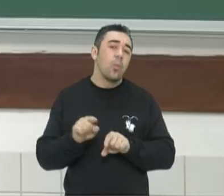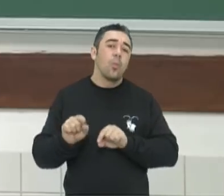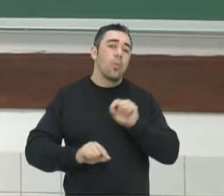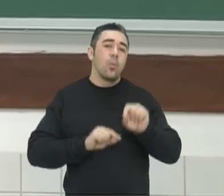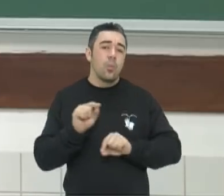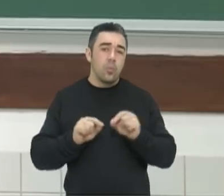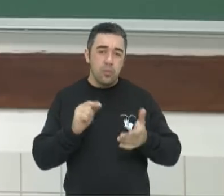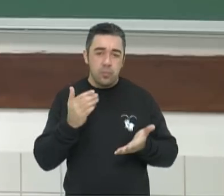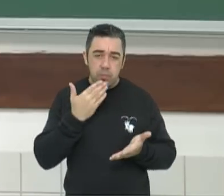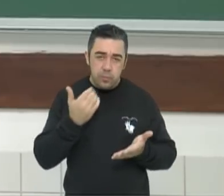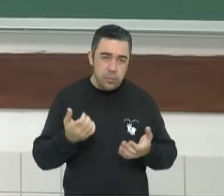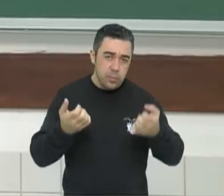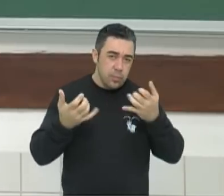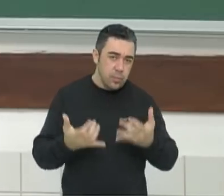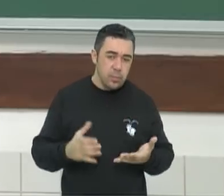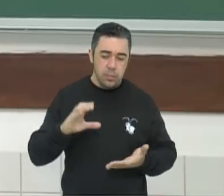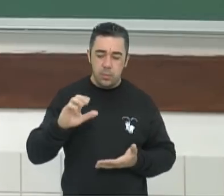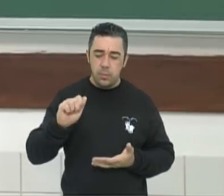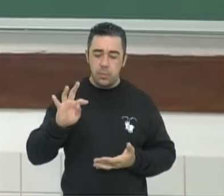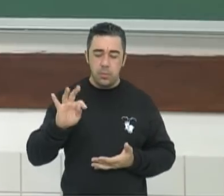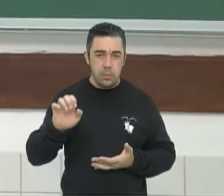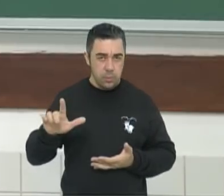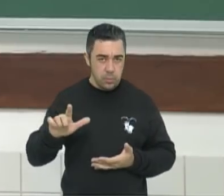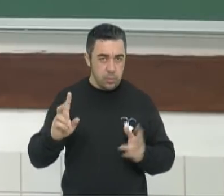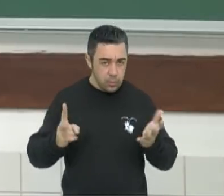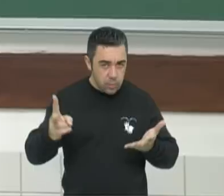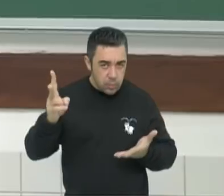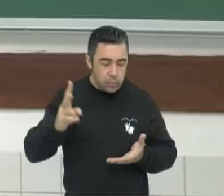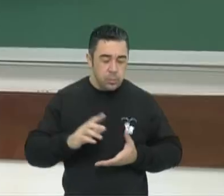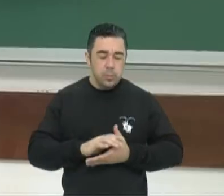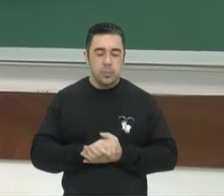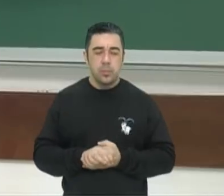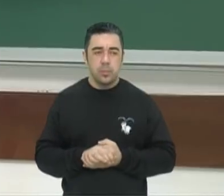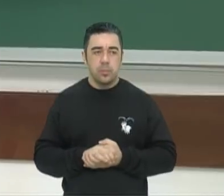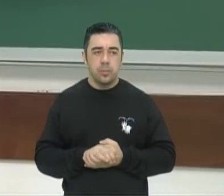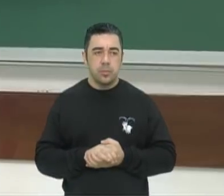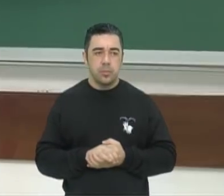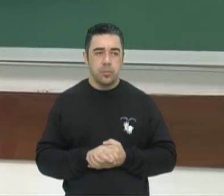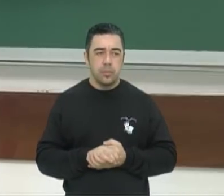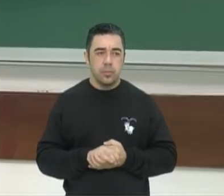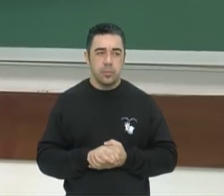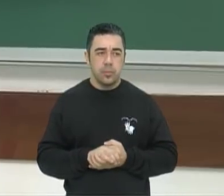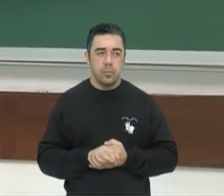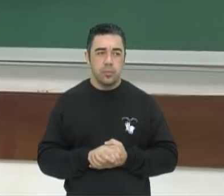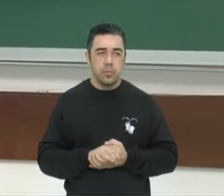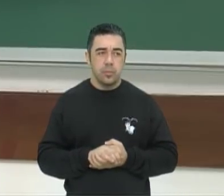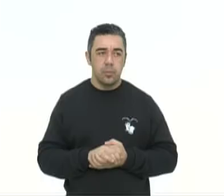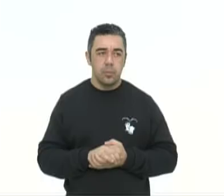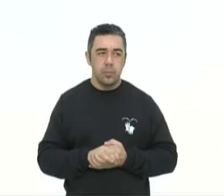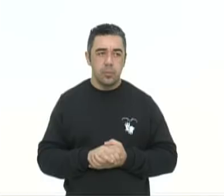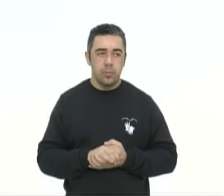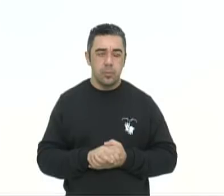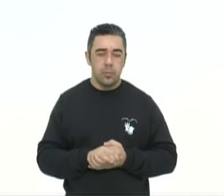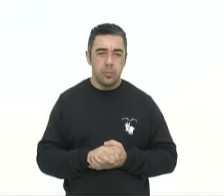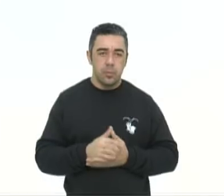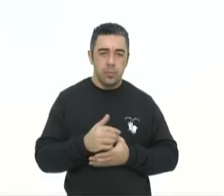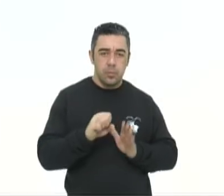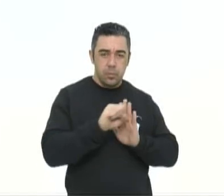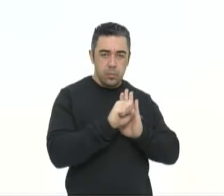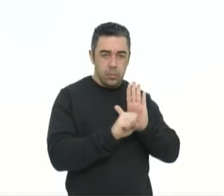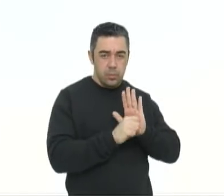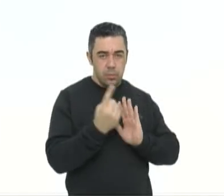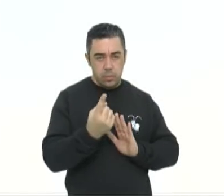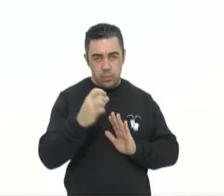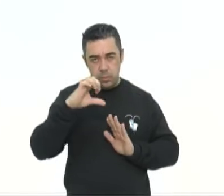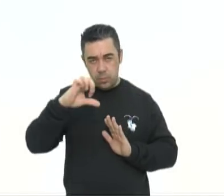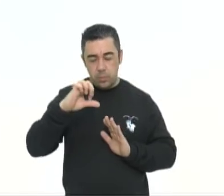é, melhor dizendo, o cartel. Vamos em frente? Vamos lá. No século XIX,